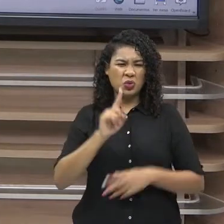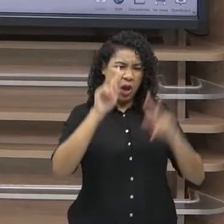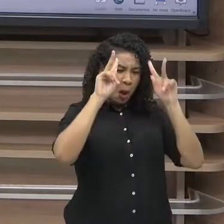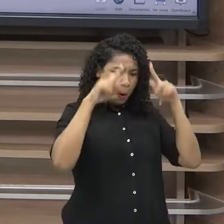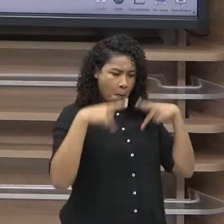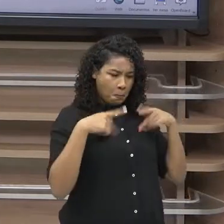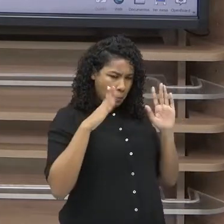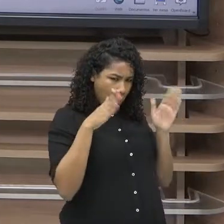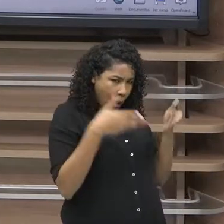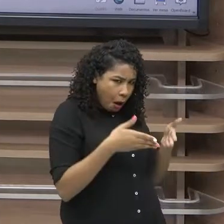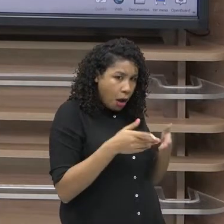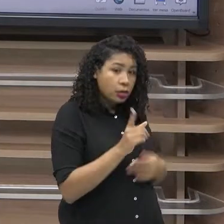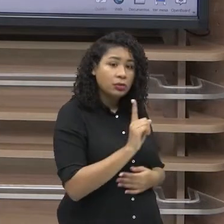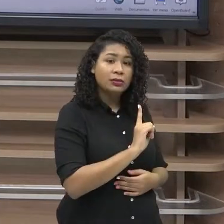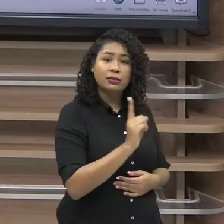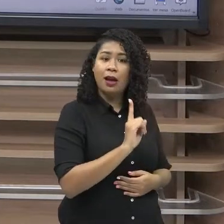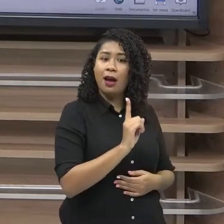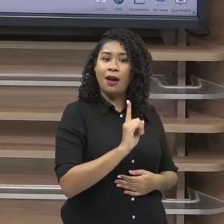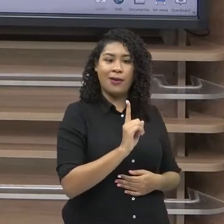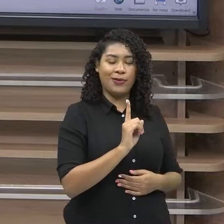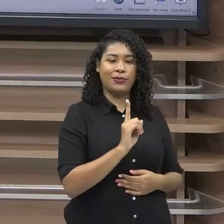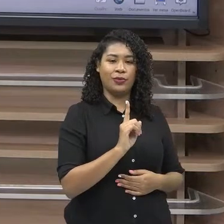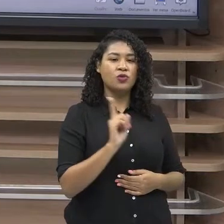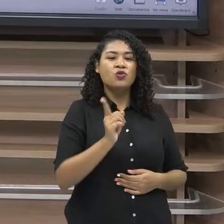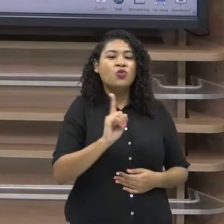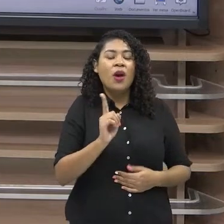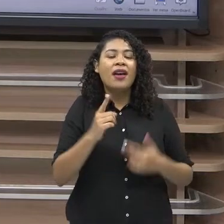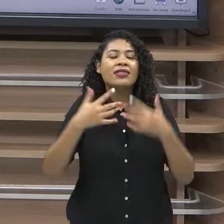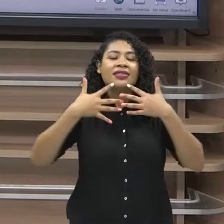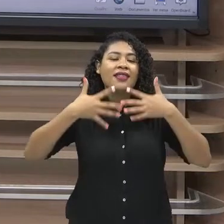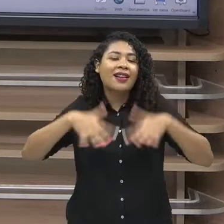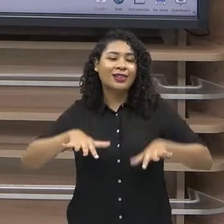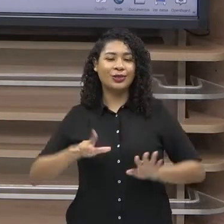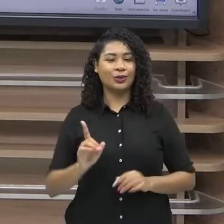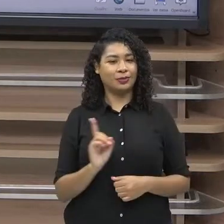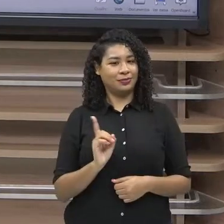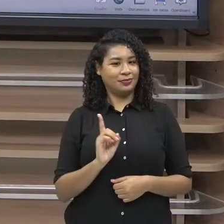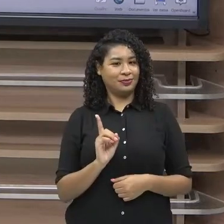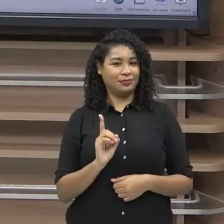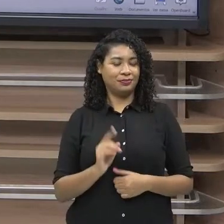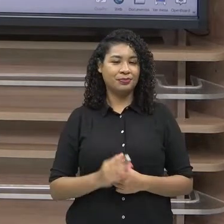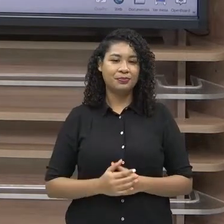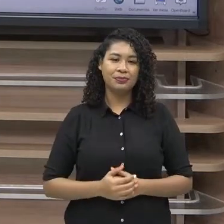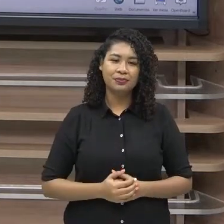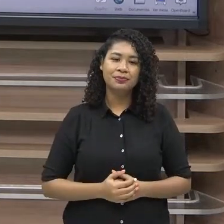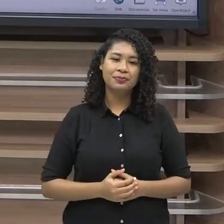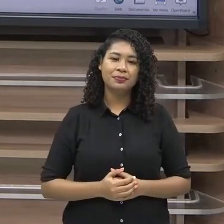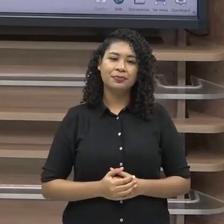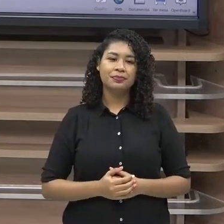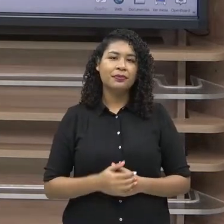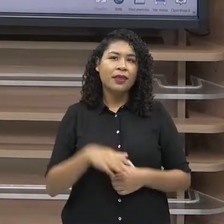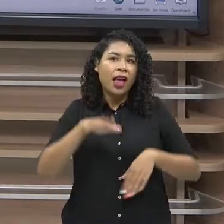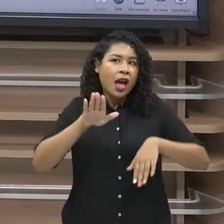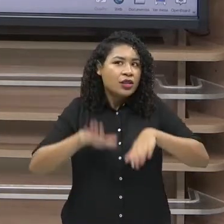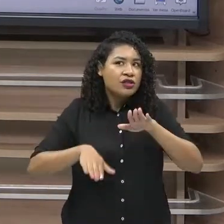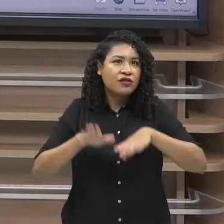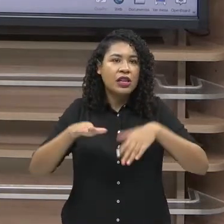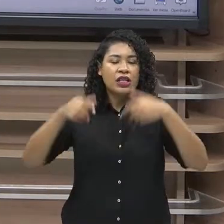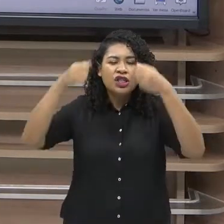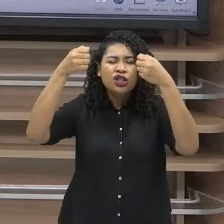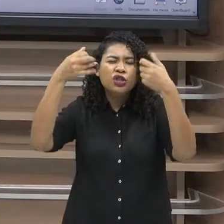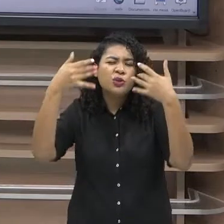experiência sobrenatural, que muitas das vezes nós não temos uma explicação